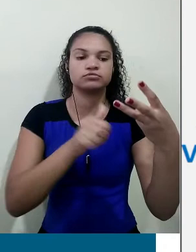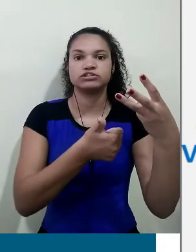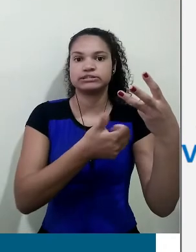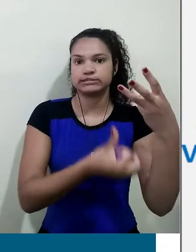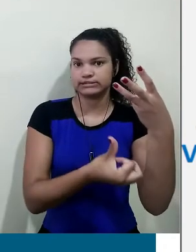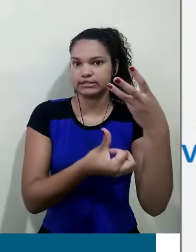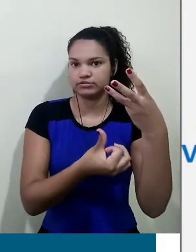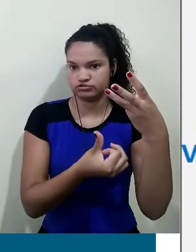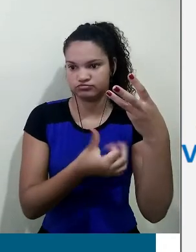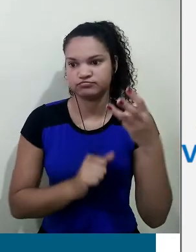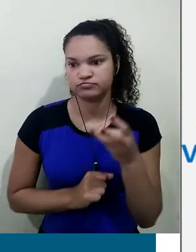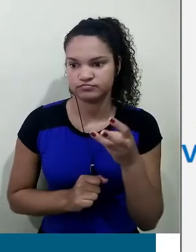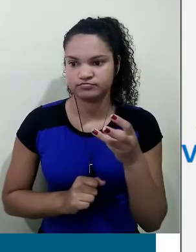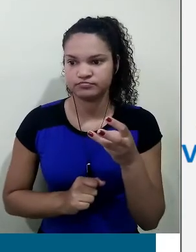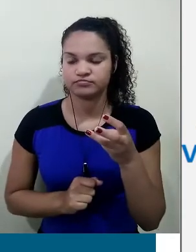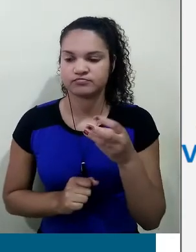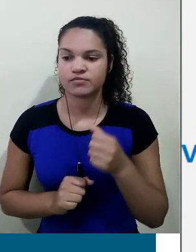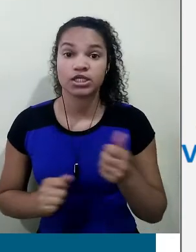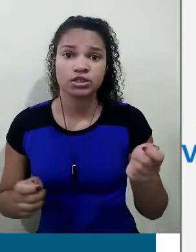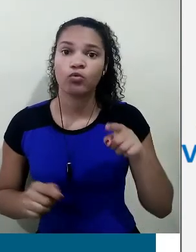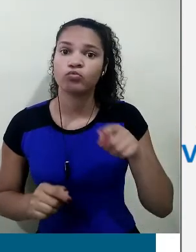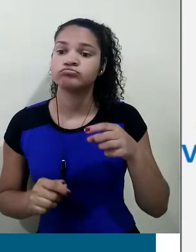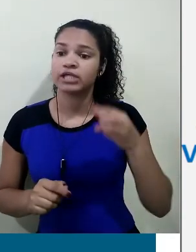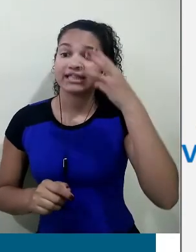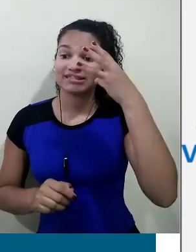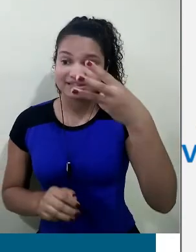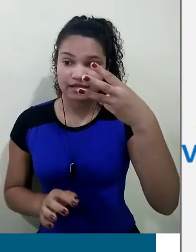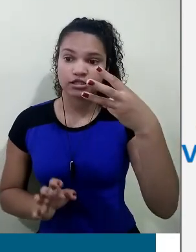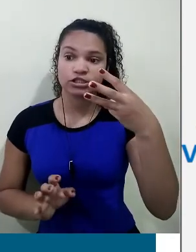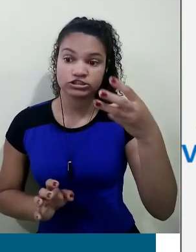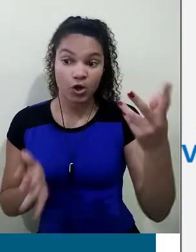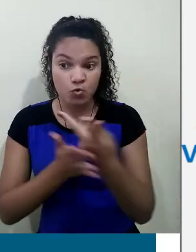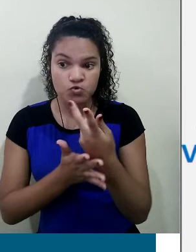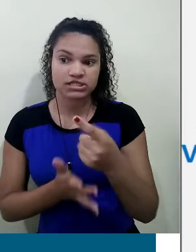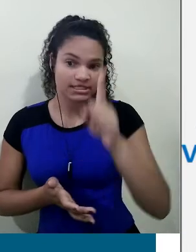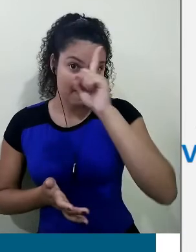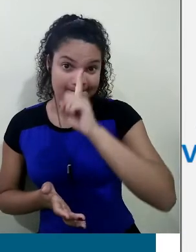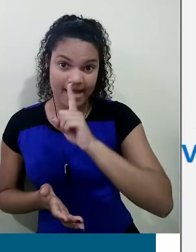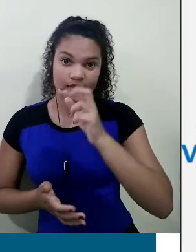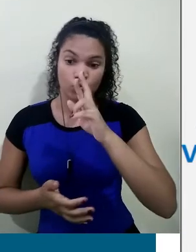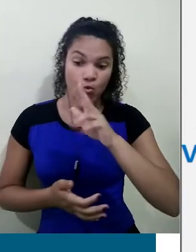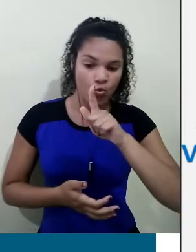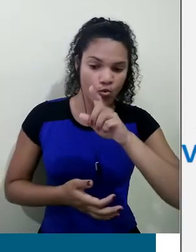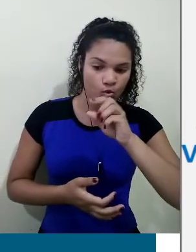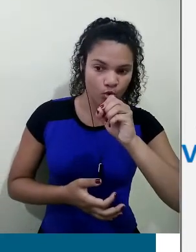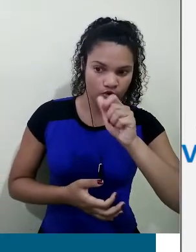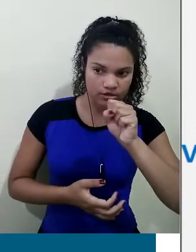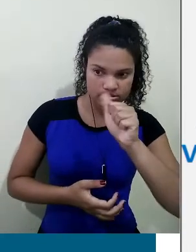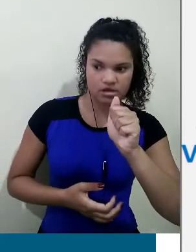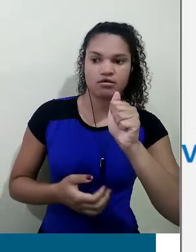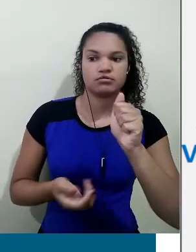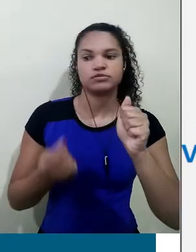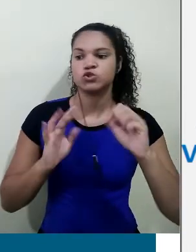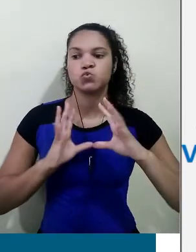16. Uma probabilidade de 3 sobre 16 de nascerem indivíduos com sementes amarelas rugosas nesse cruzamento entre